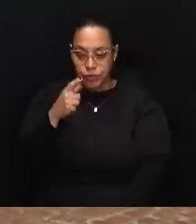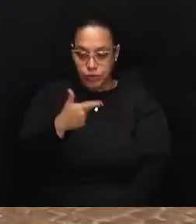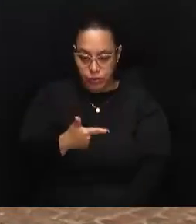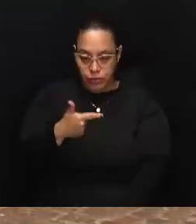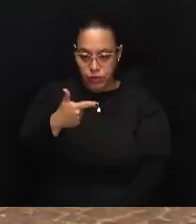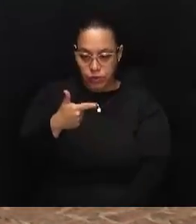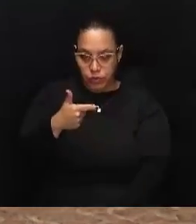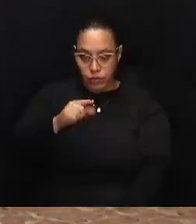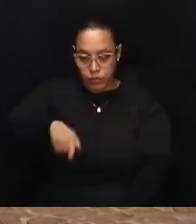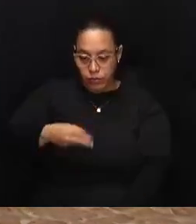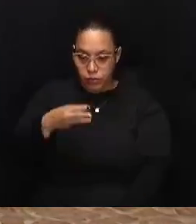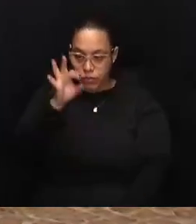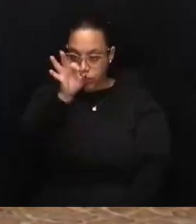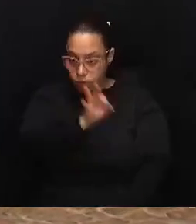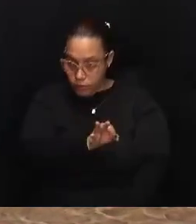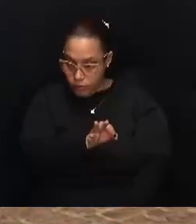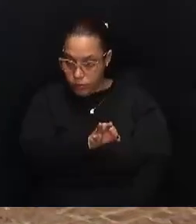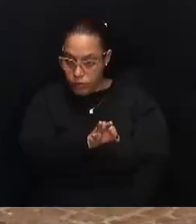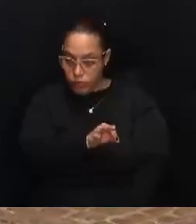representam